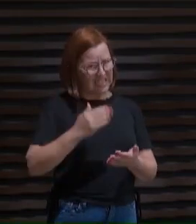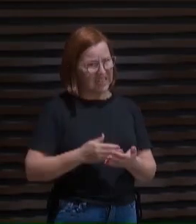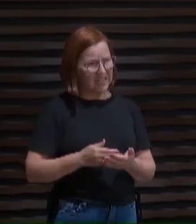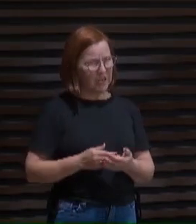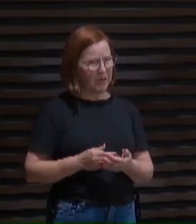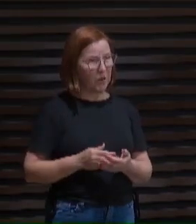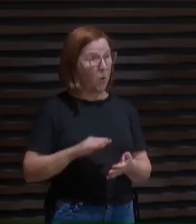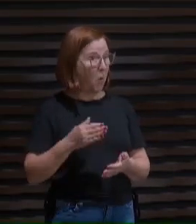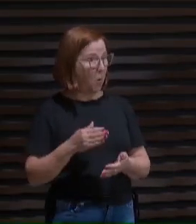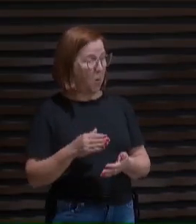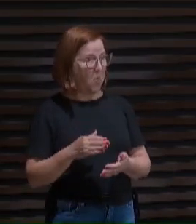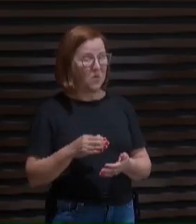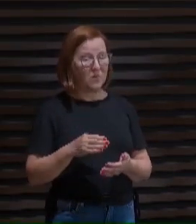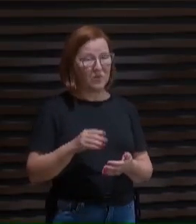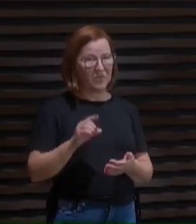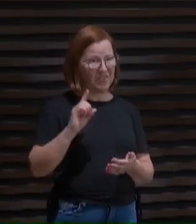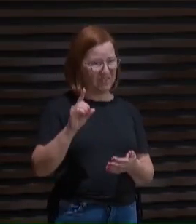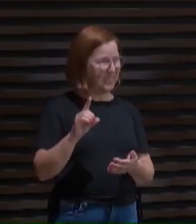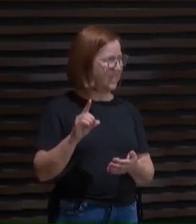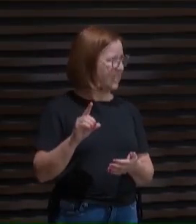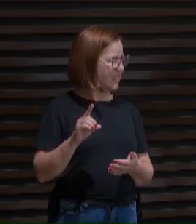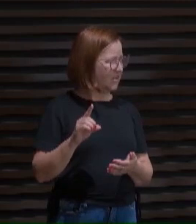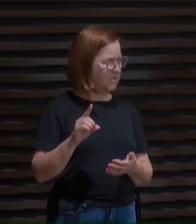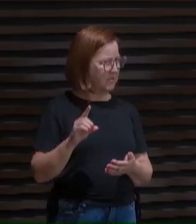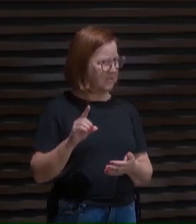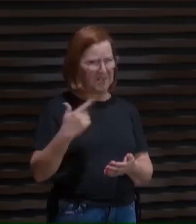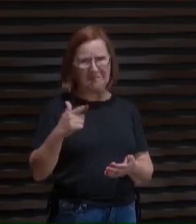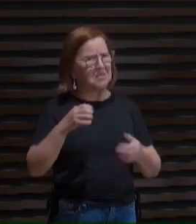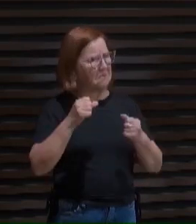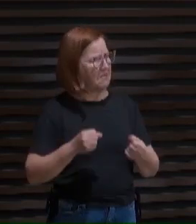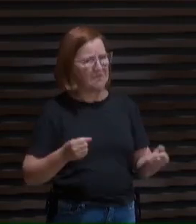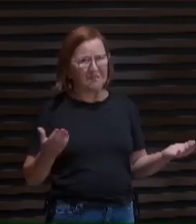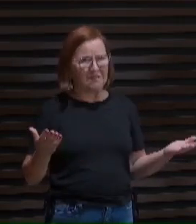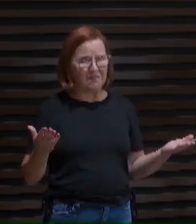tem poder, é um Deus que fez lá no Velho Testamento, agora Ele não faz mais não.